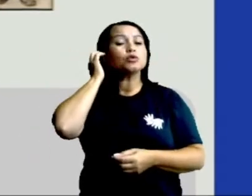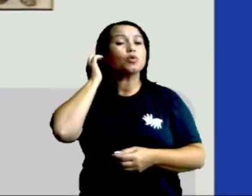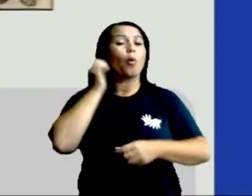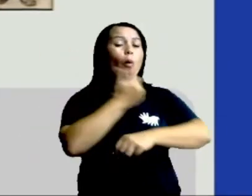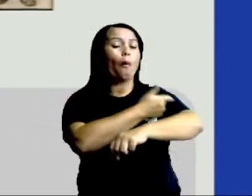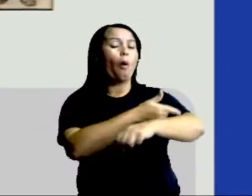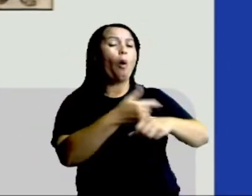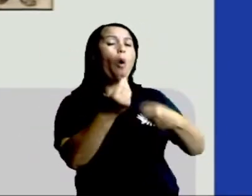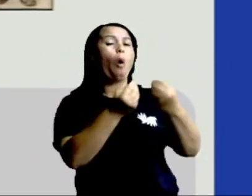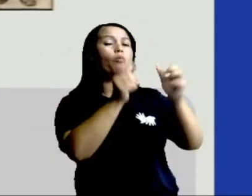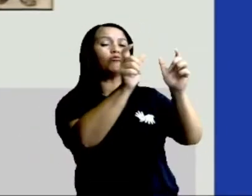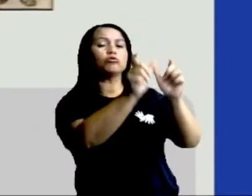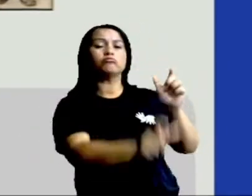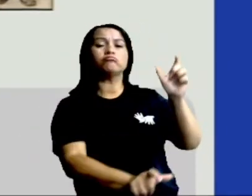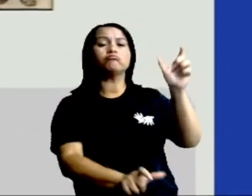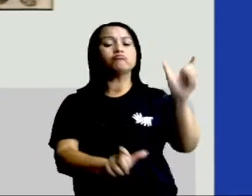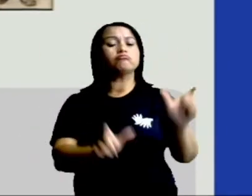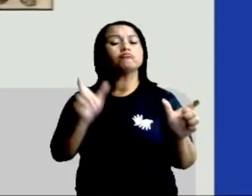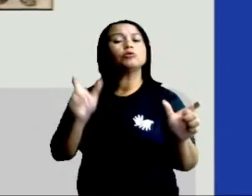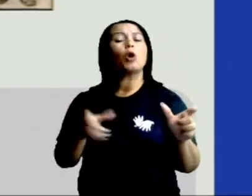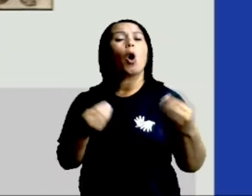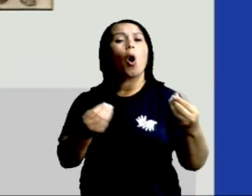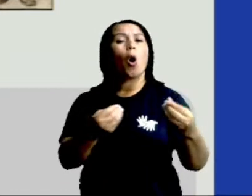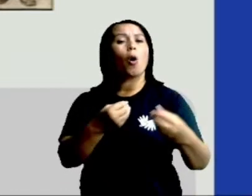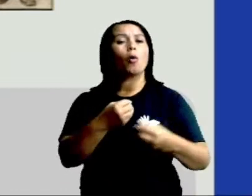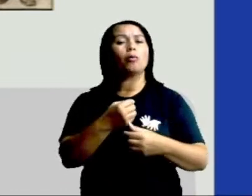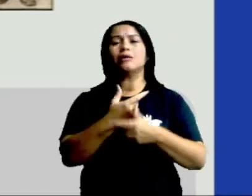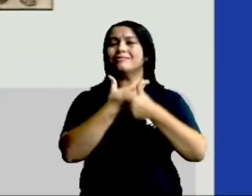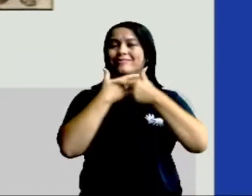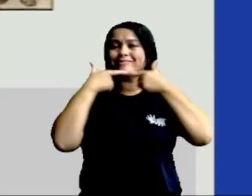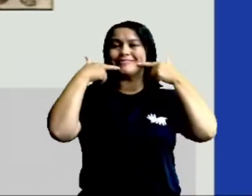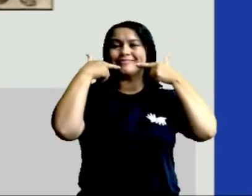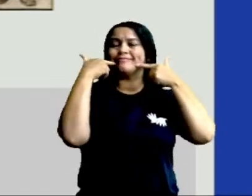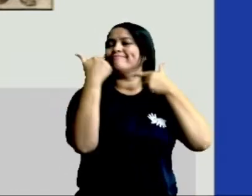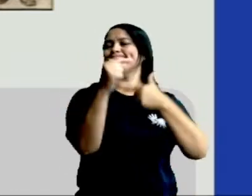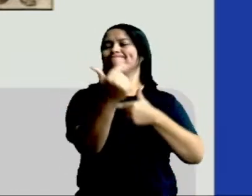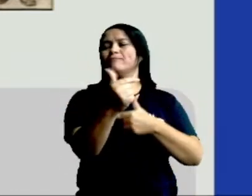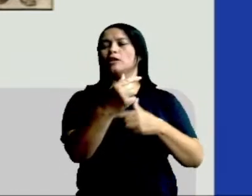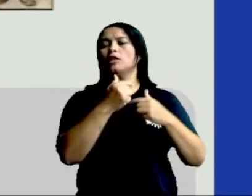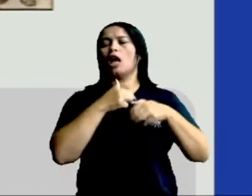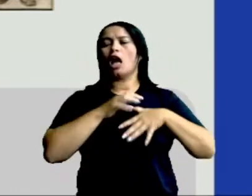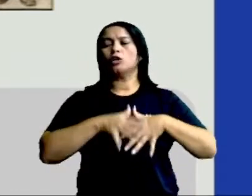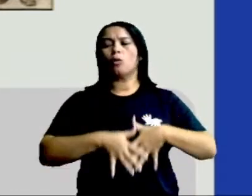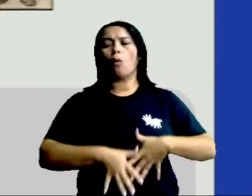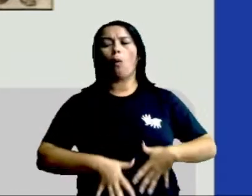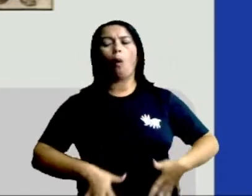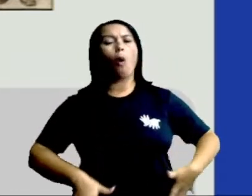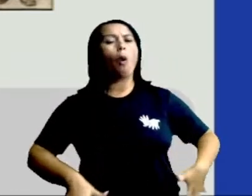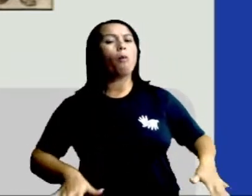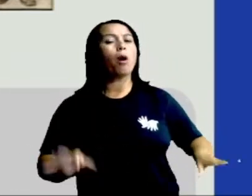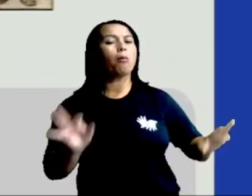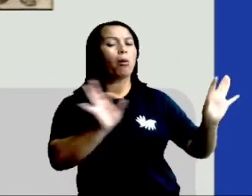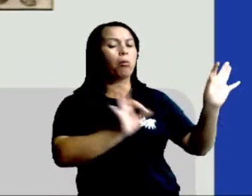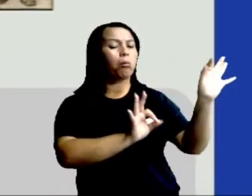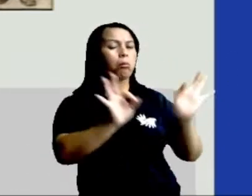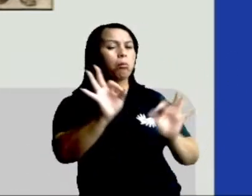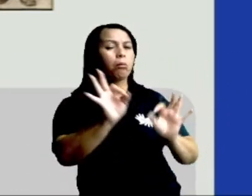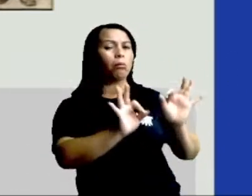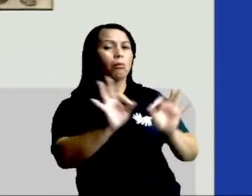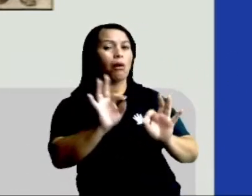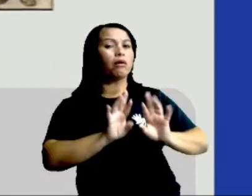costumavam posar para essas fotos. Você percebe que elas não estão sorrindo, né? As roupas são roupas bem arrumadas,